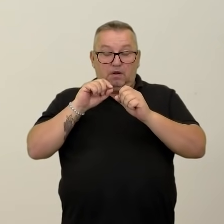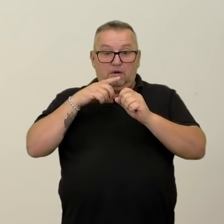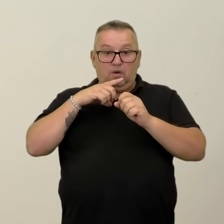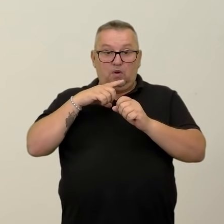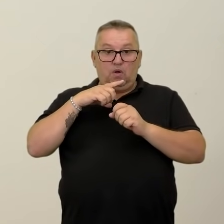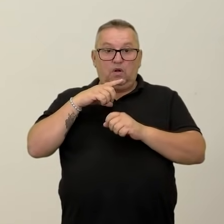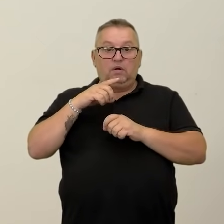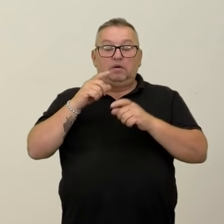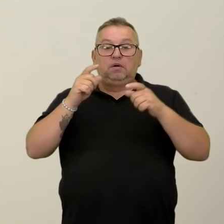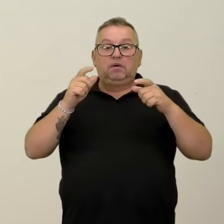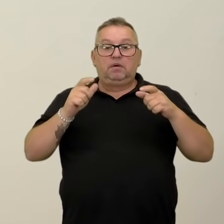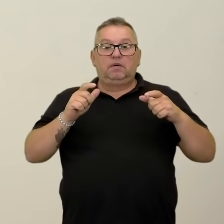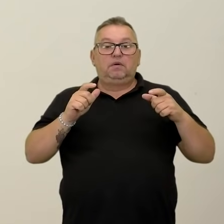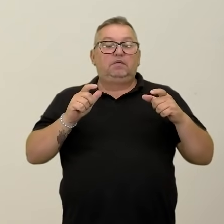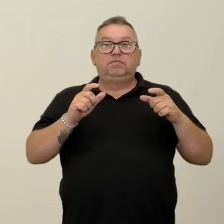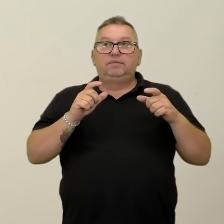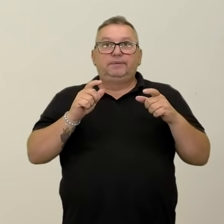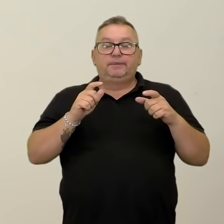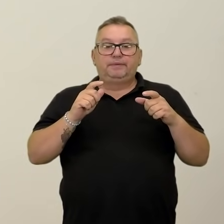numa